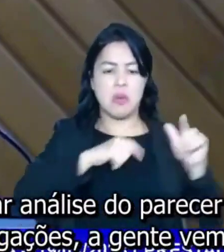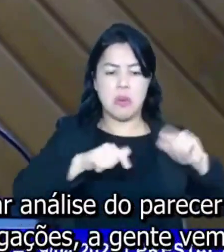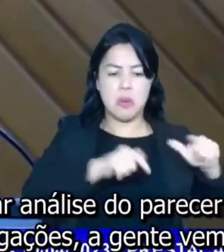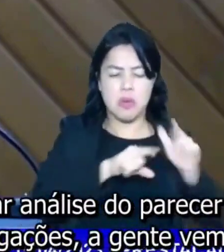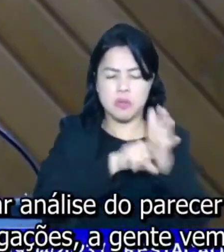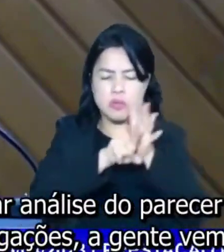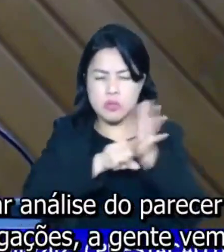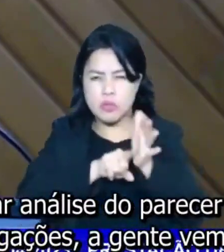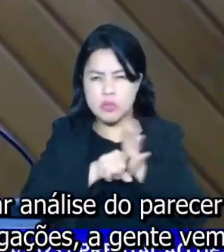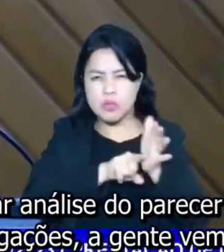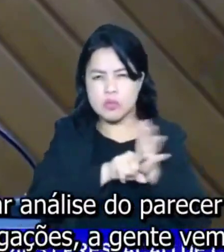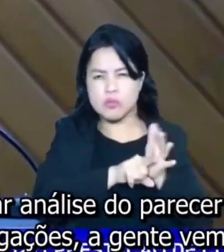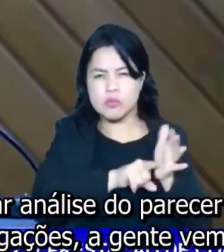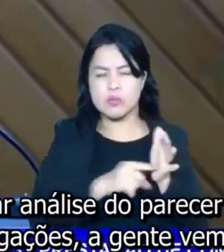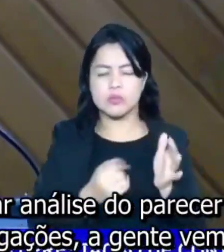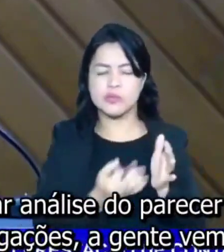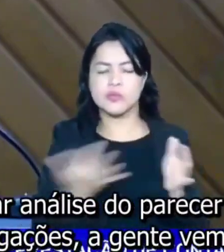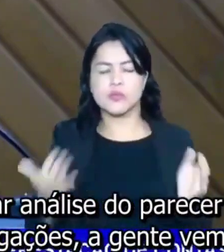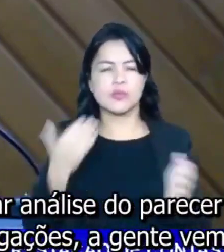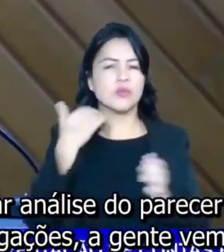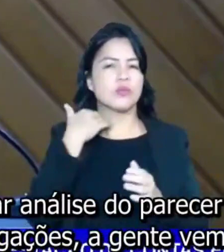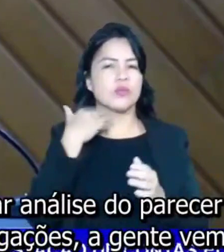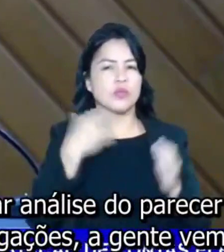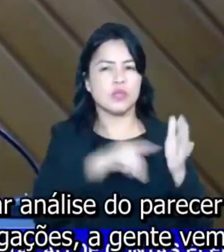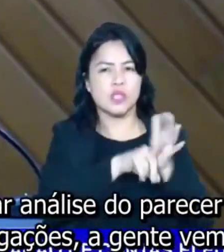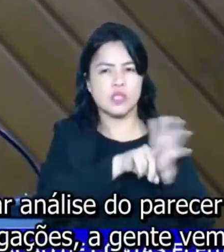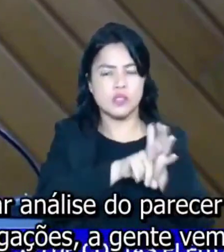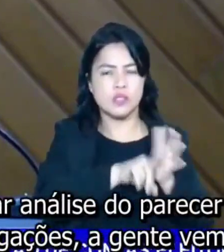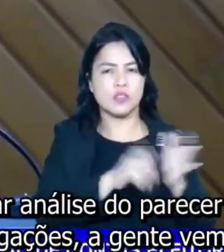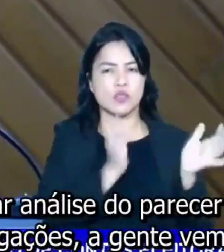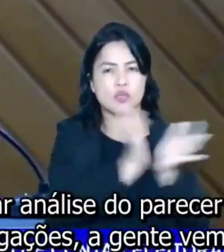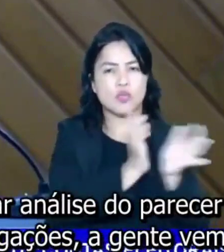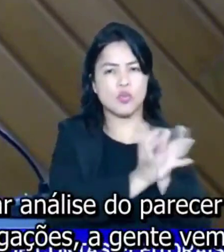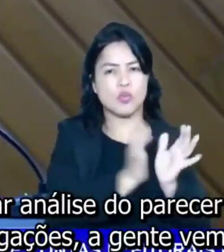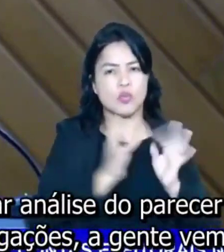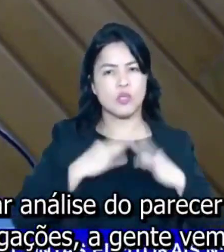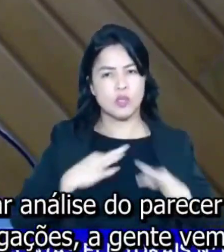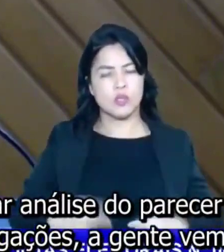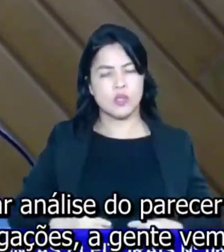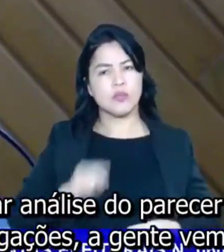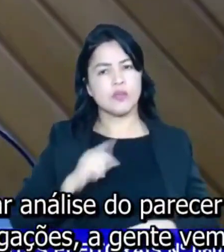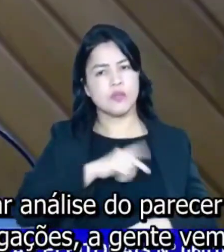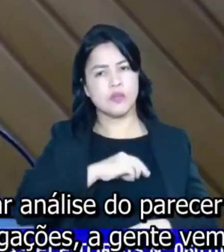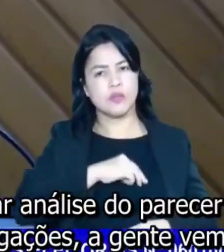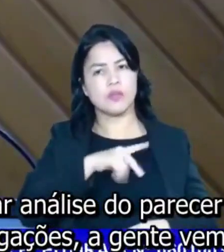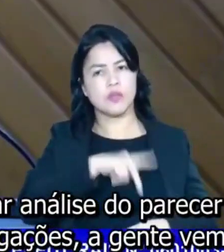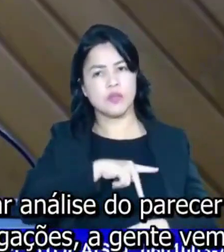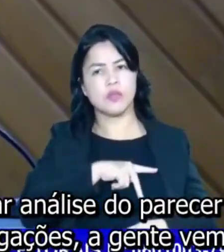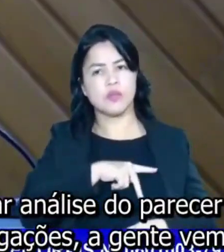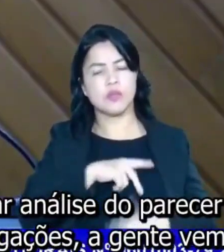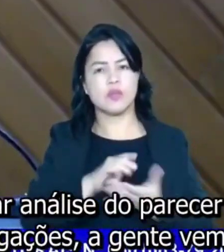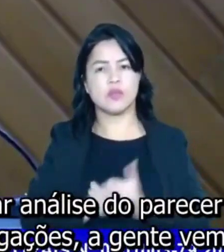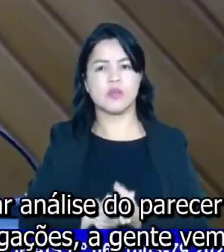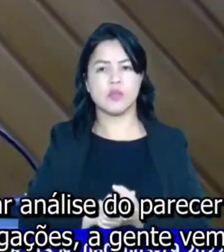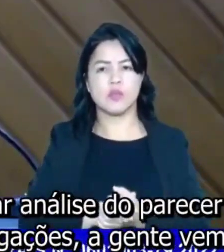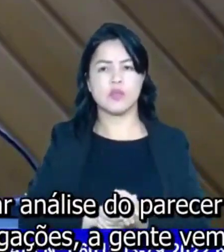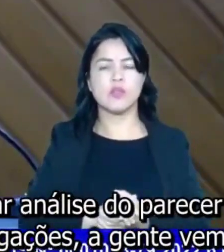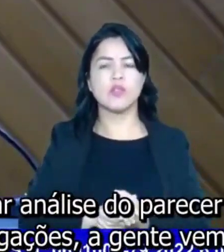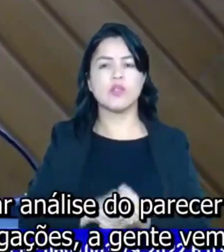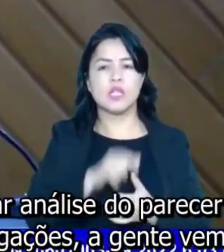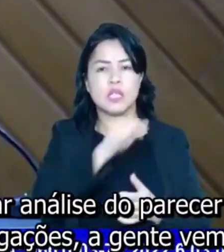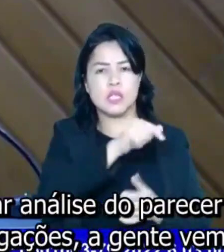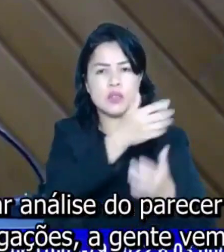mesmo dificultar a análise do parecer técnico ou da promotoria. Então, com